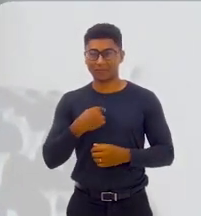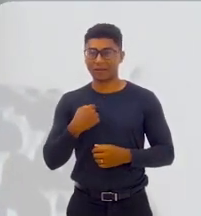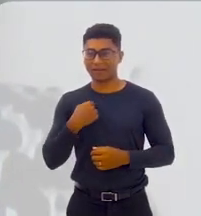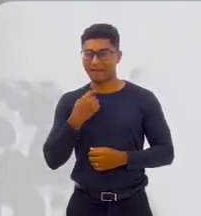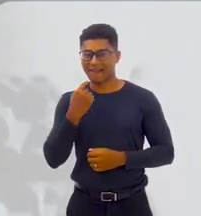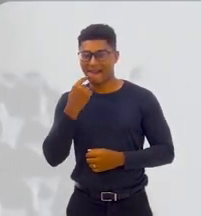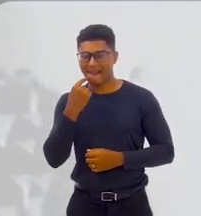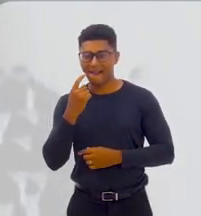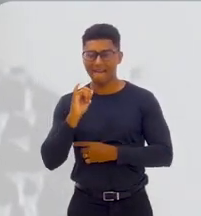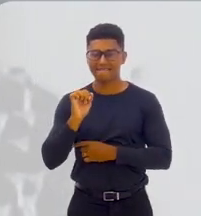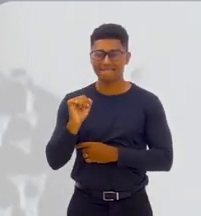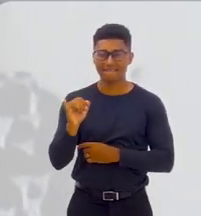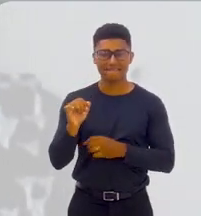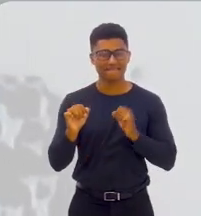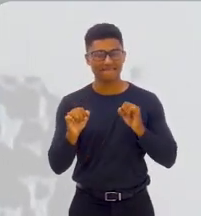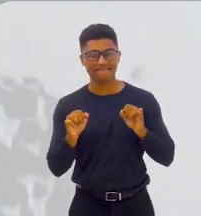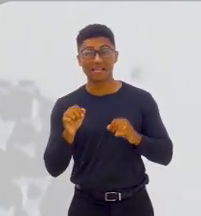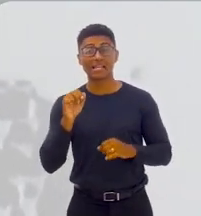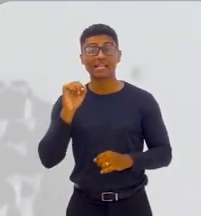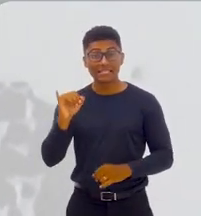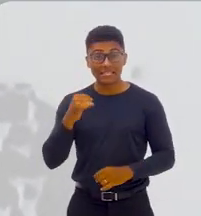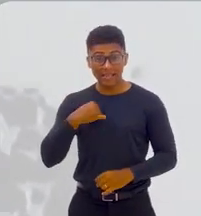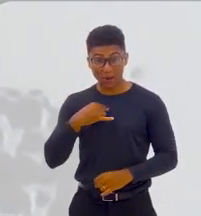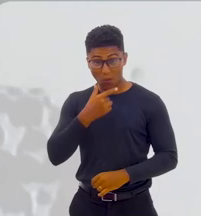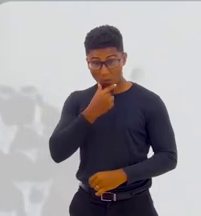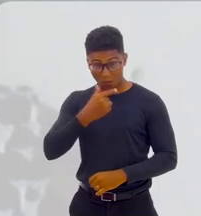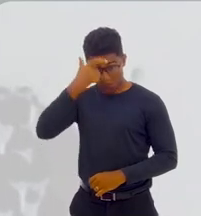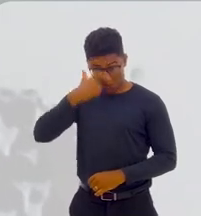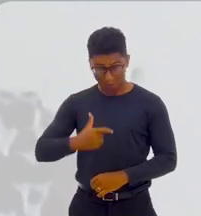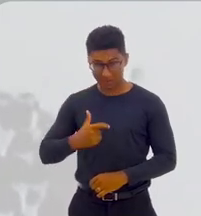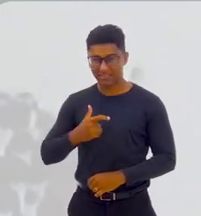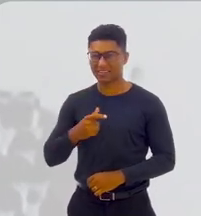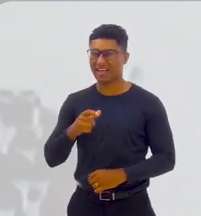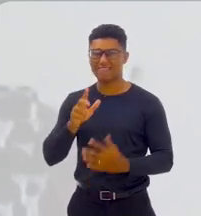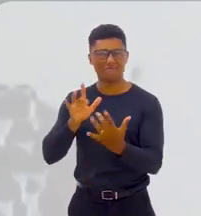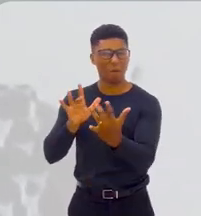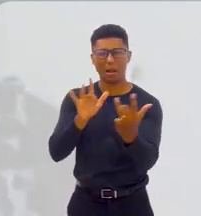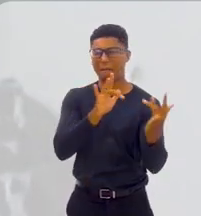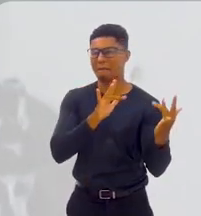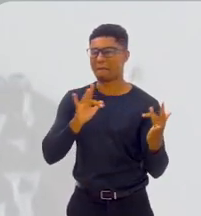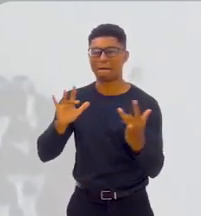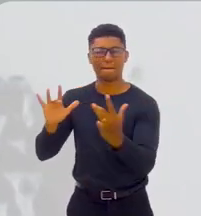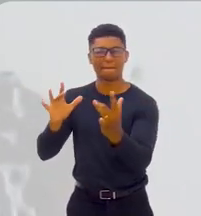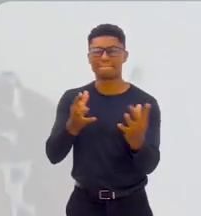boa no somebody love. Se eu fosse homem, caramba, eu ia namorar muita gente, porque